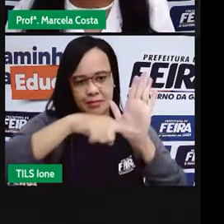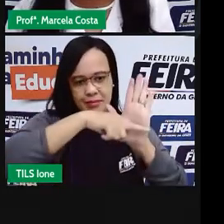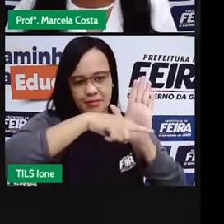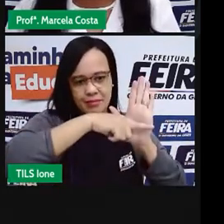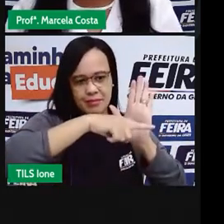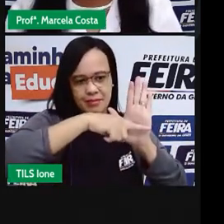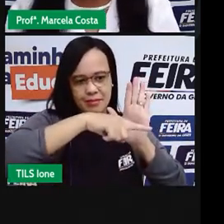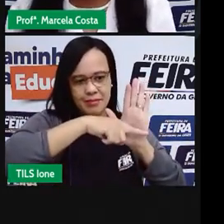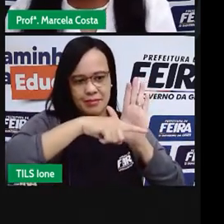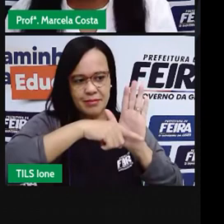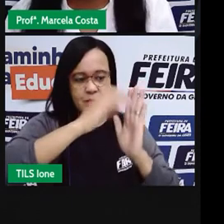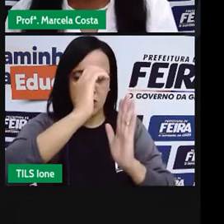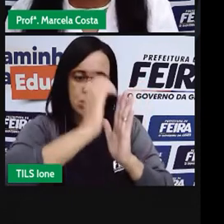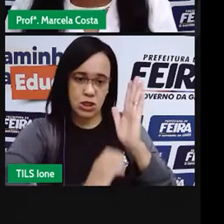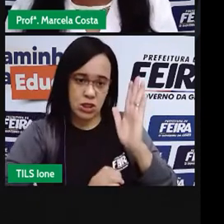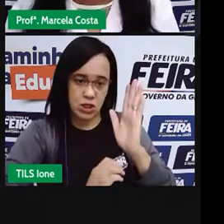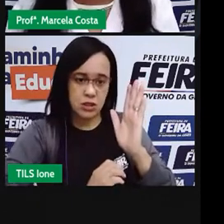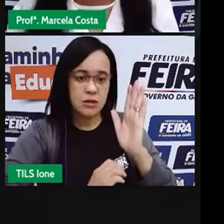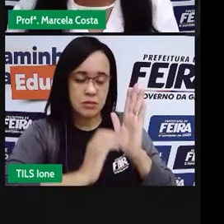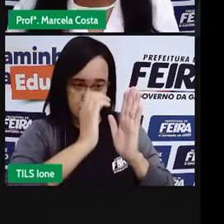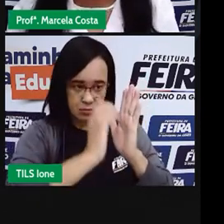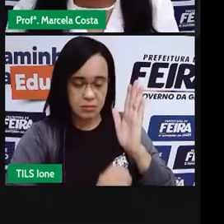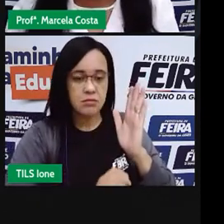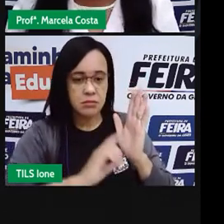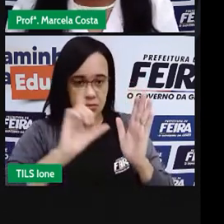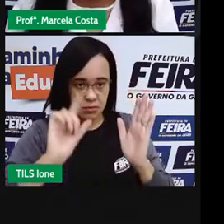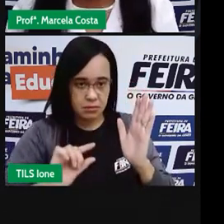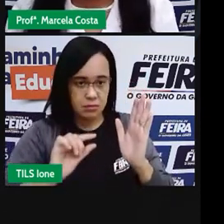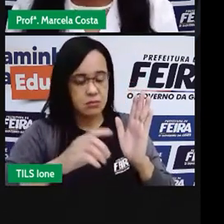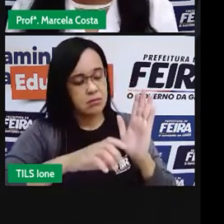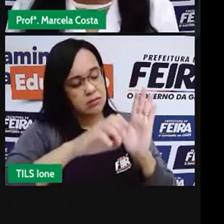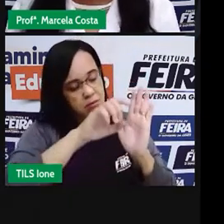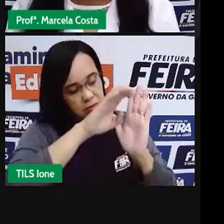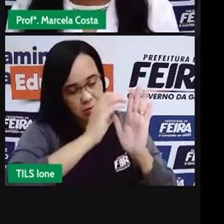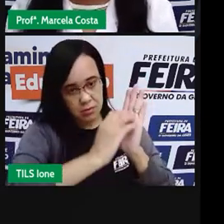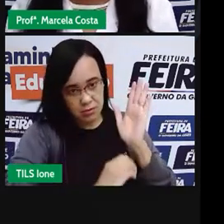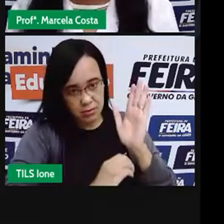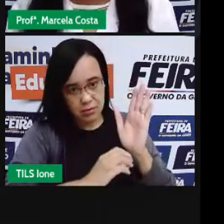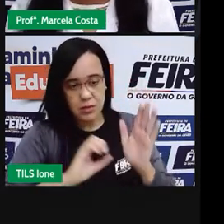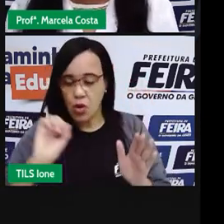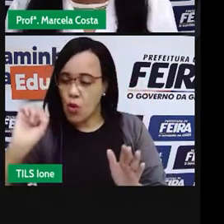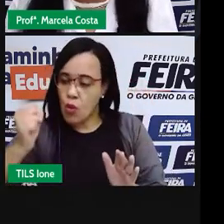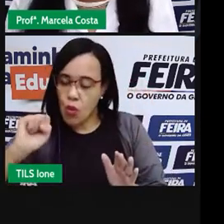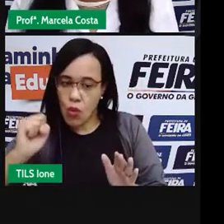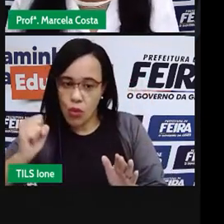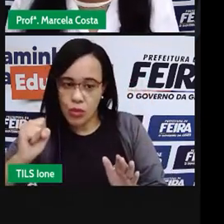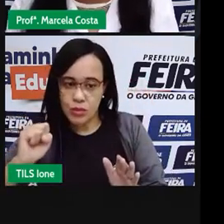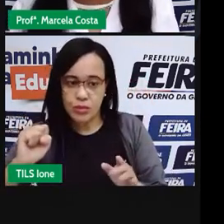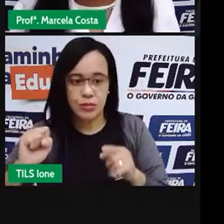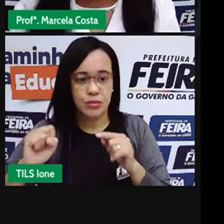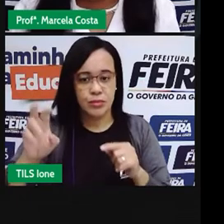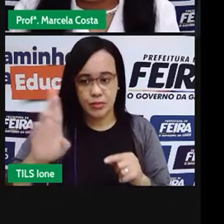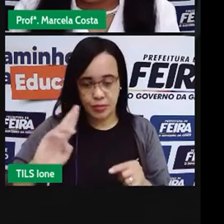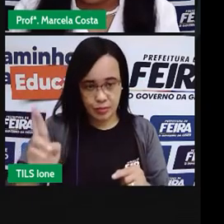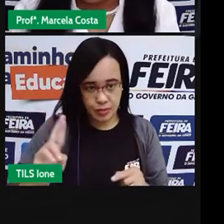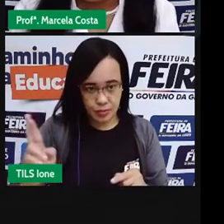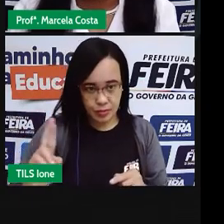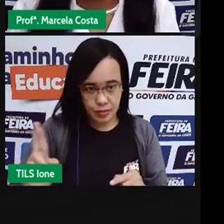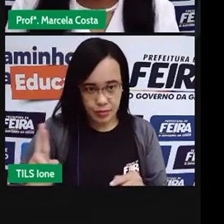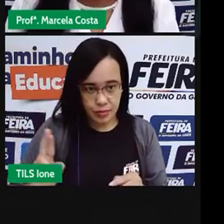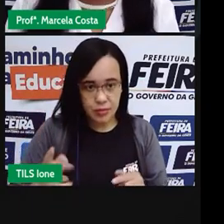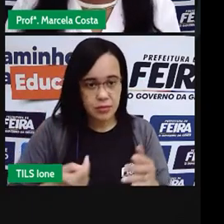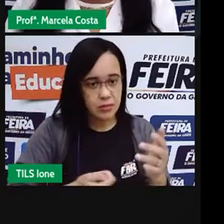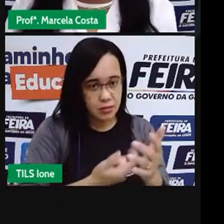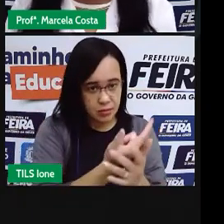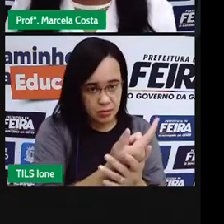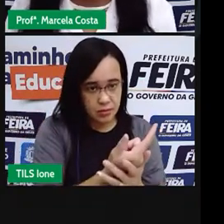subtração. A gente vai ter que diminuir o valor de R$8. Que é o valor da meia,